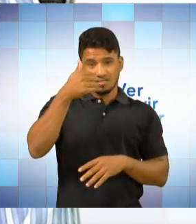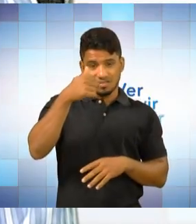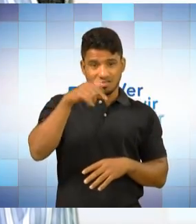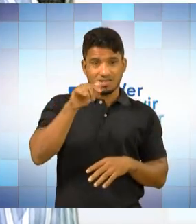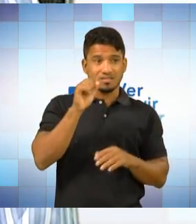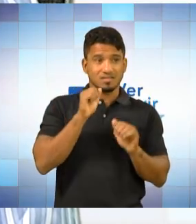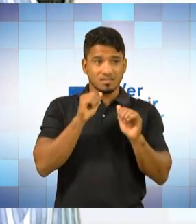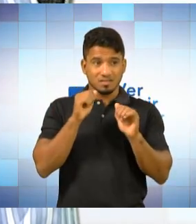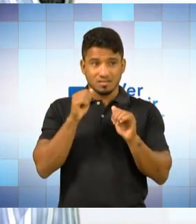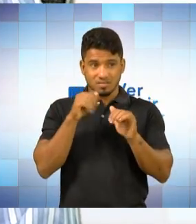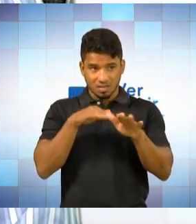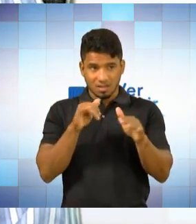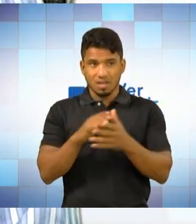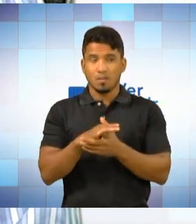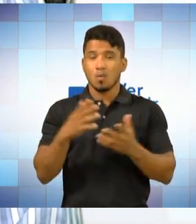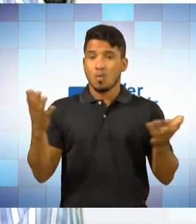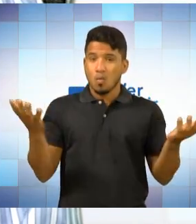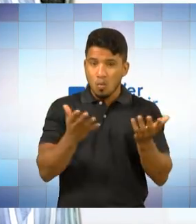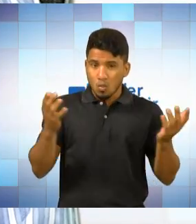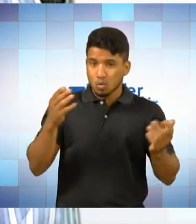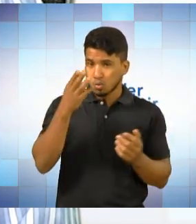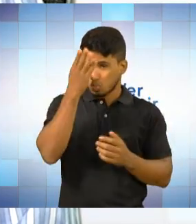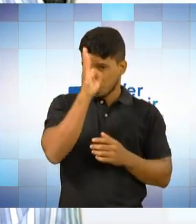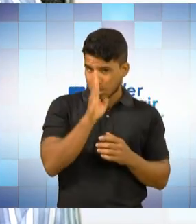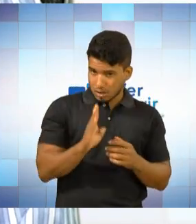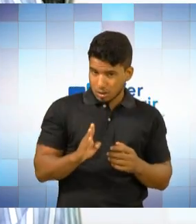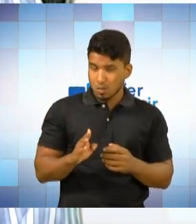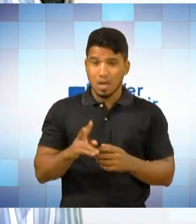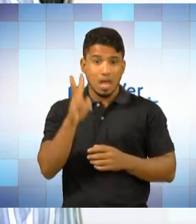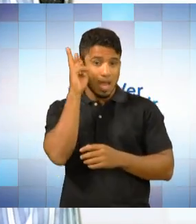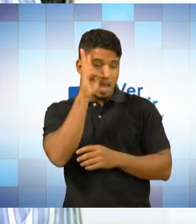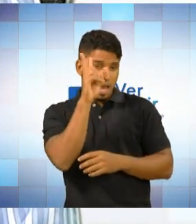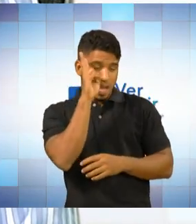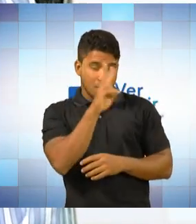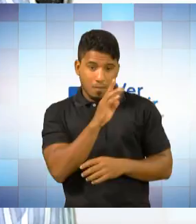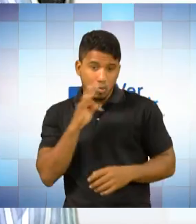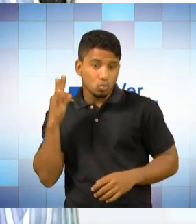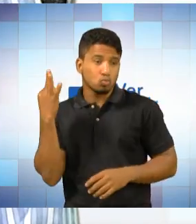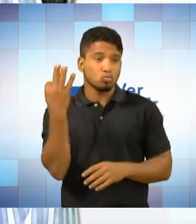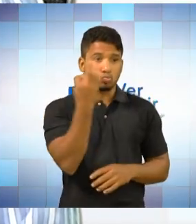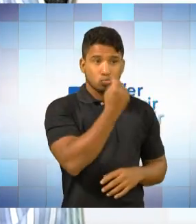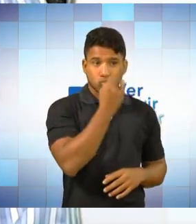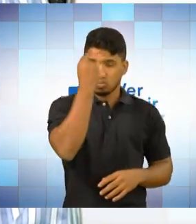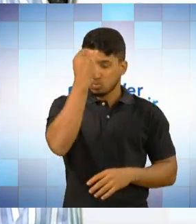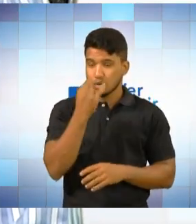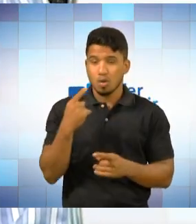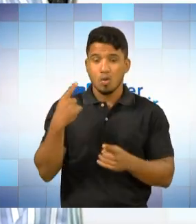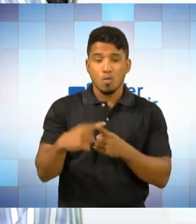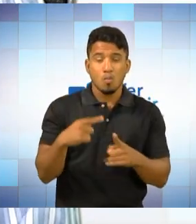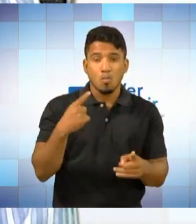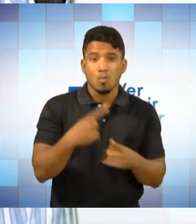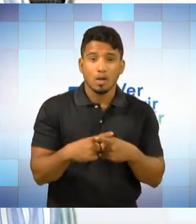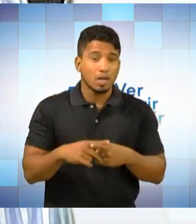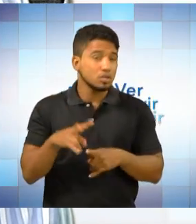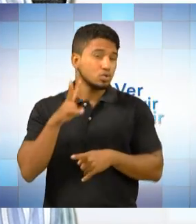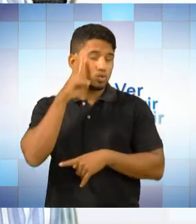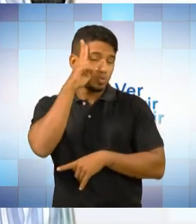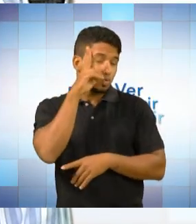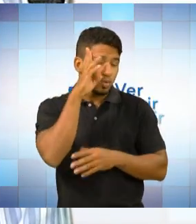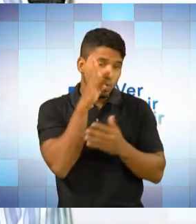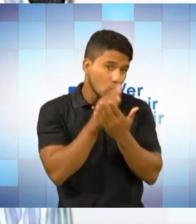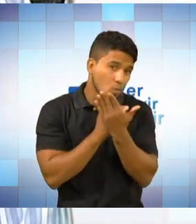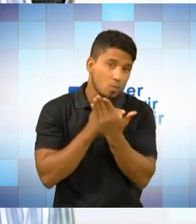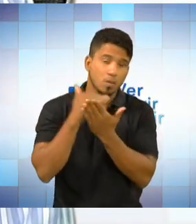por demais comemorada no Brasil ou lembrada por todos os cegos, porque o marco inicial